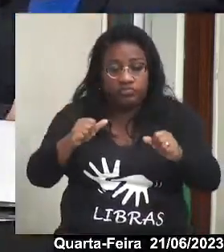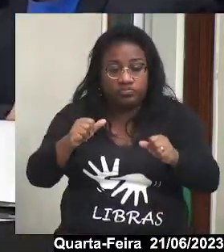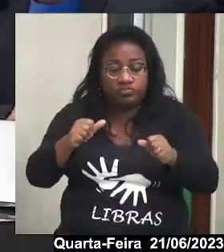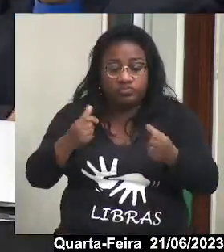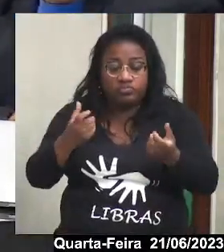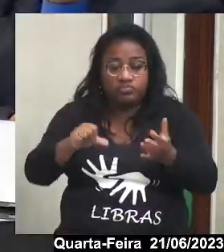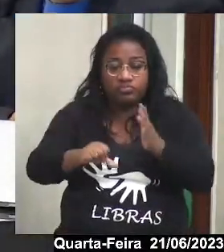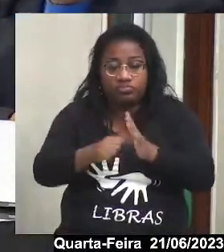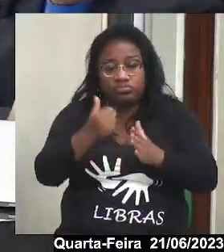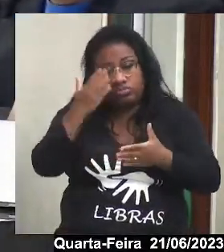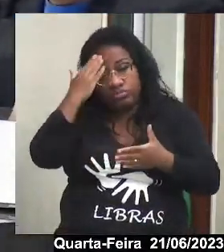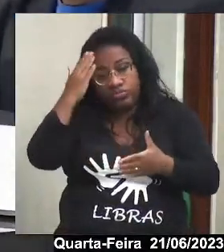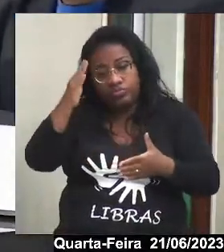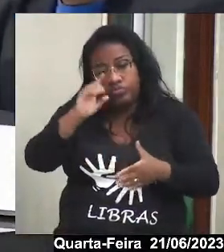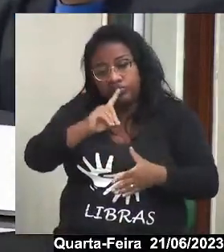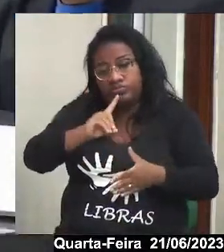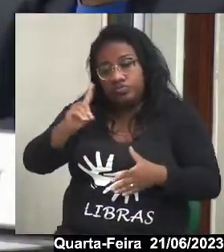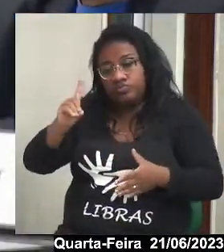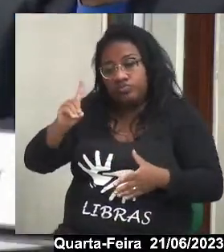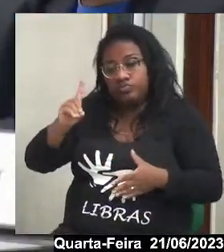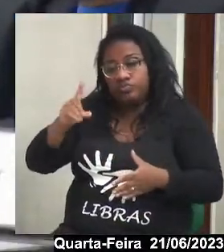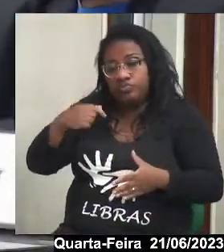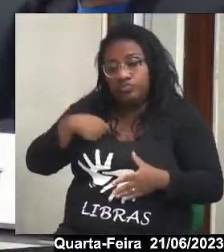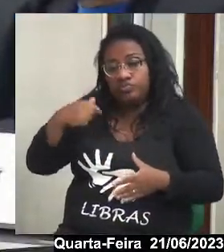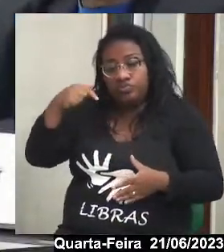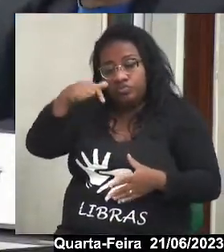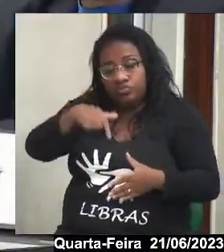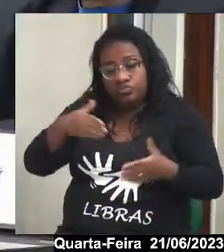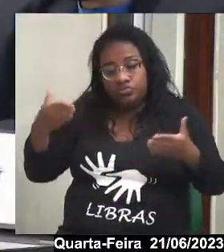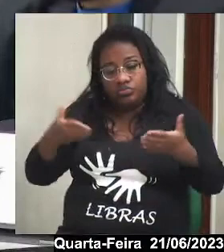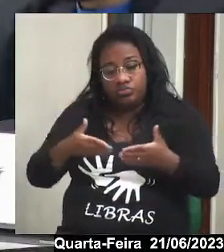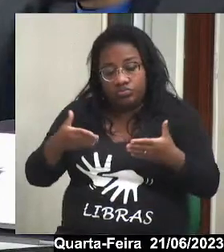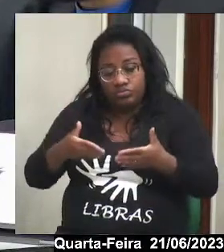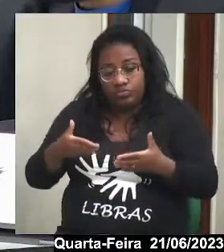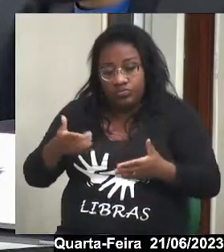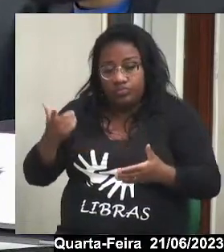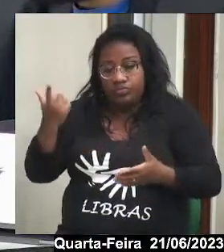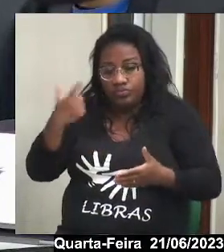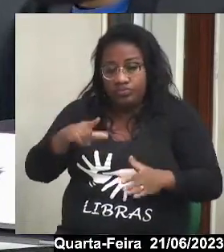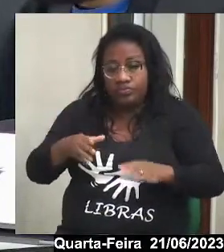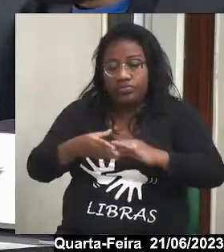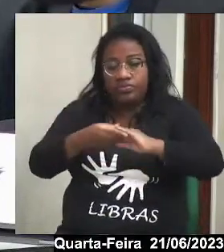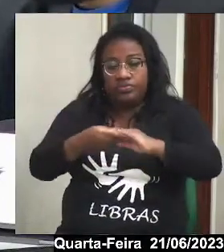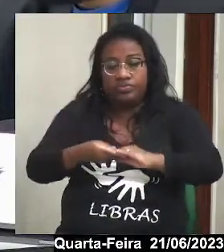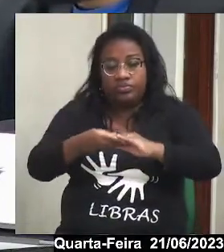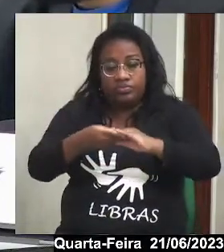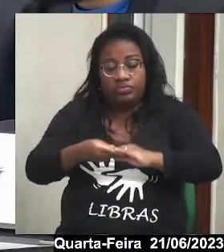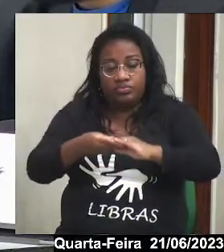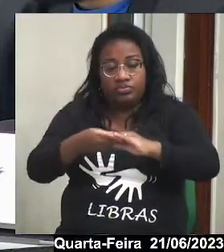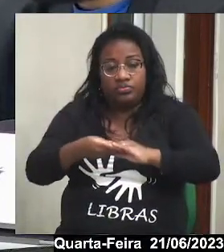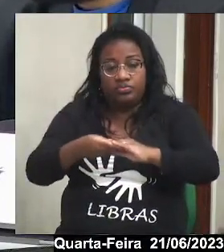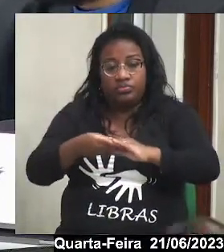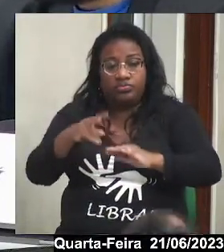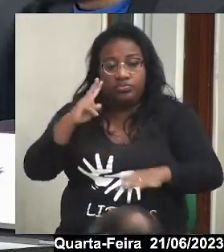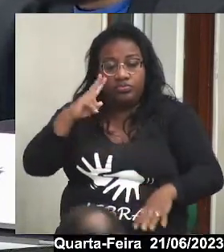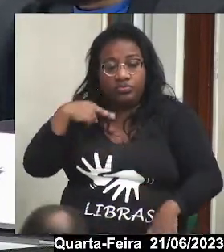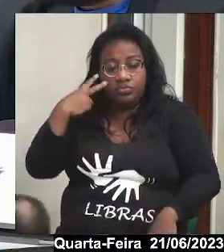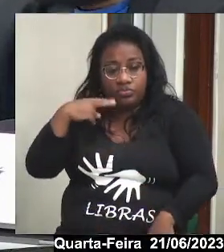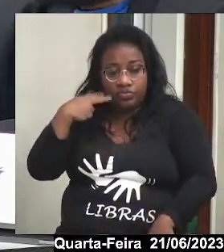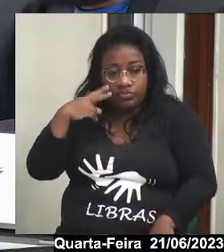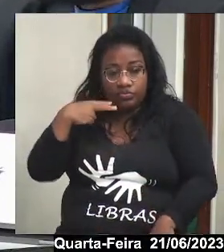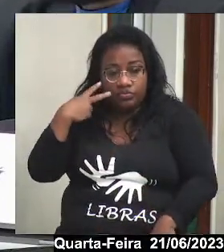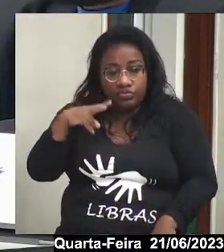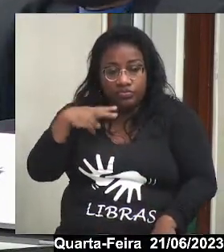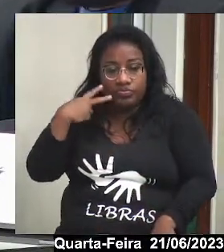Primeiramente, agradecer a Deus mais uma vez aqui presente nessa sessão. Cumprimentar aqui os vereadores, a vereadora